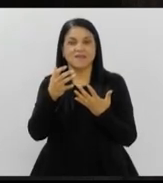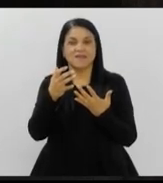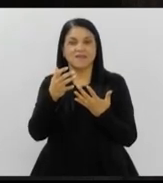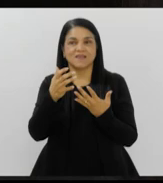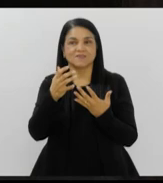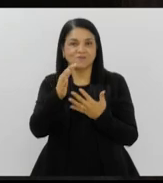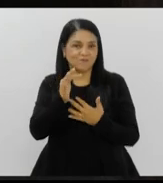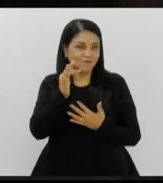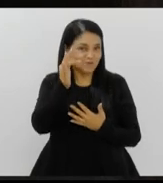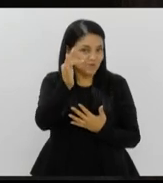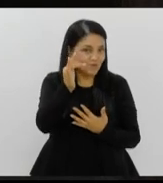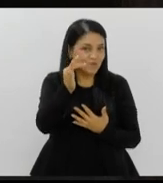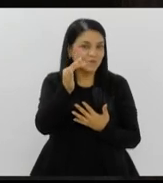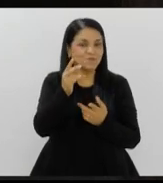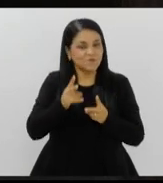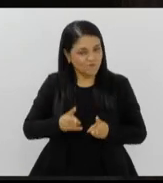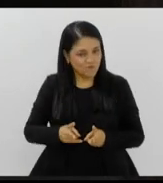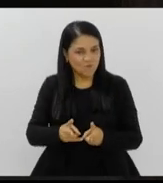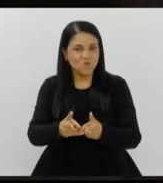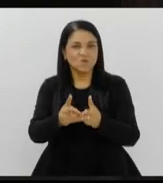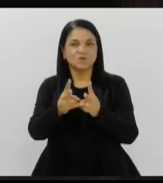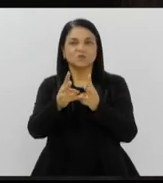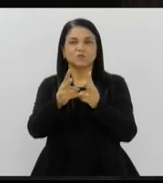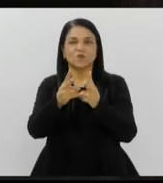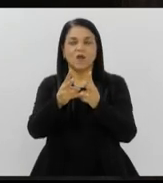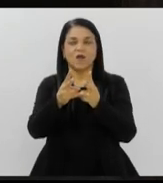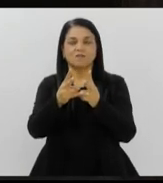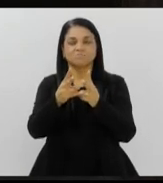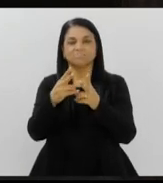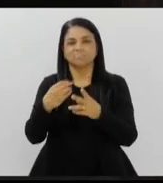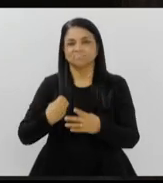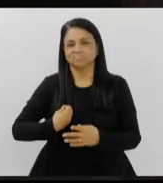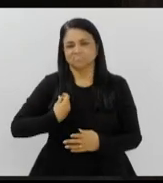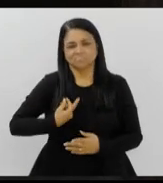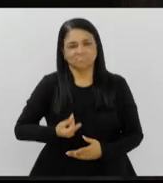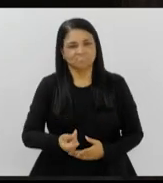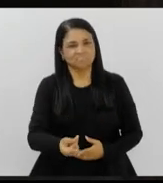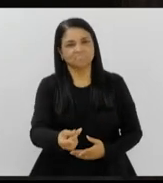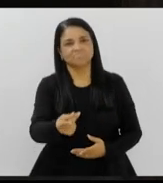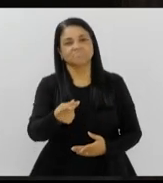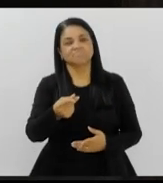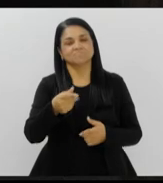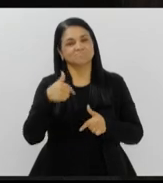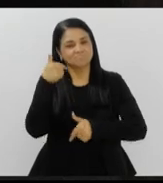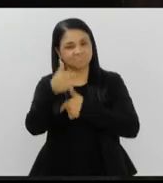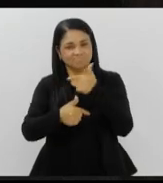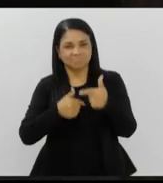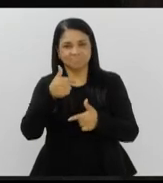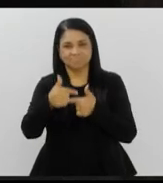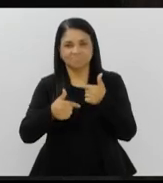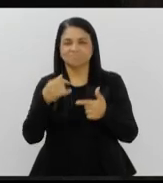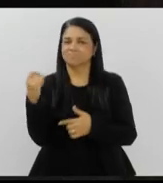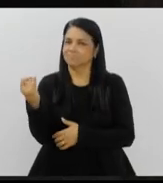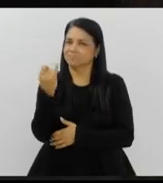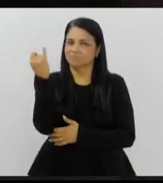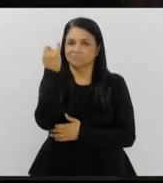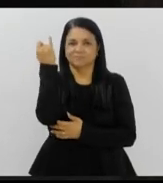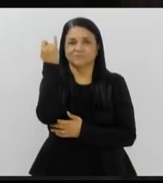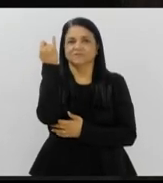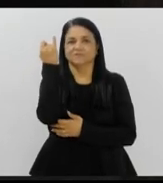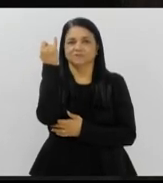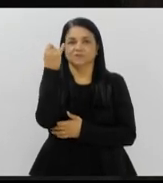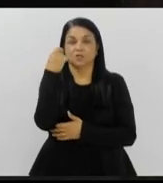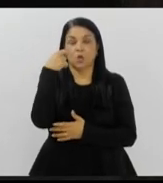eu vou continuar pela vida inteira prestando serviços relevantes, porque isso é o